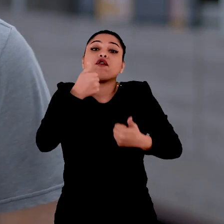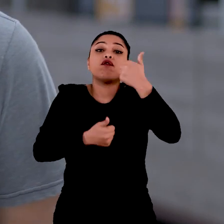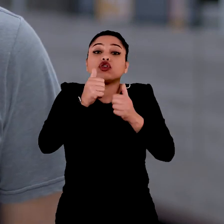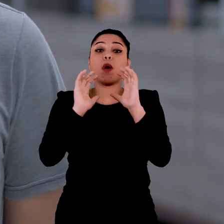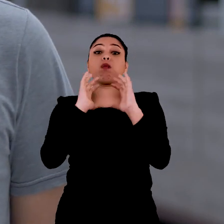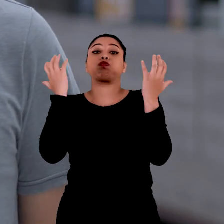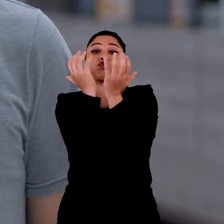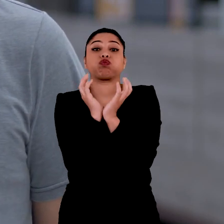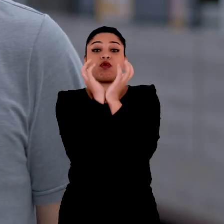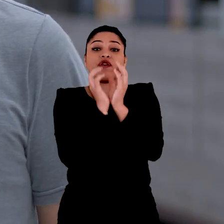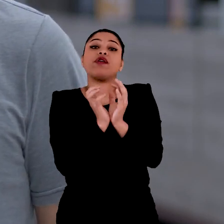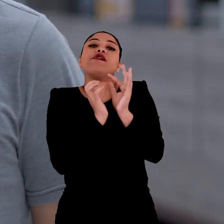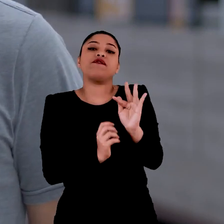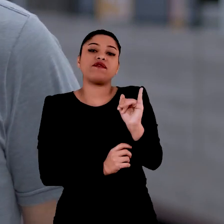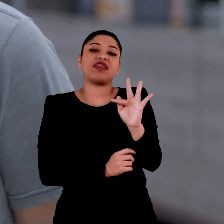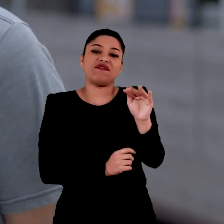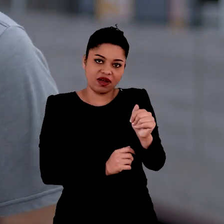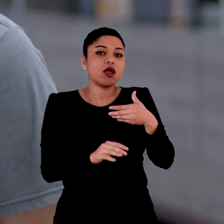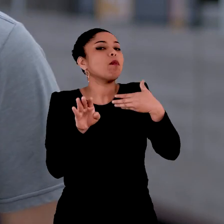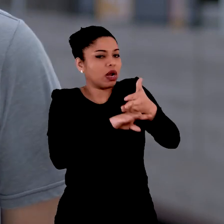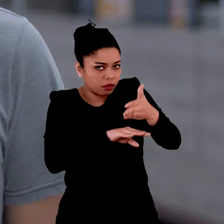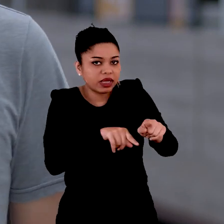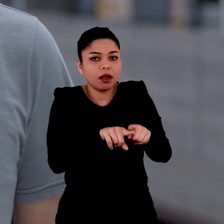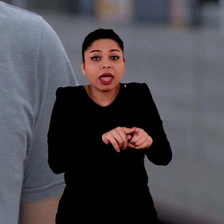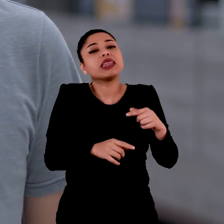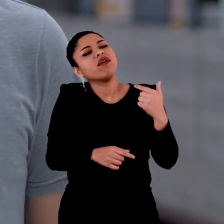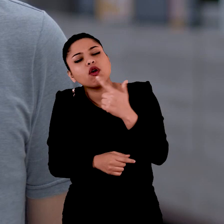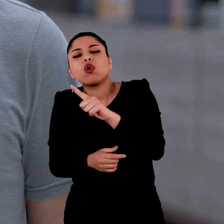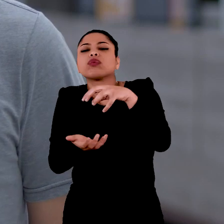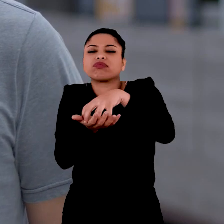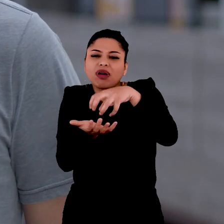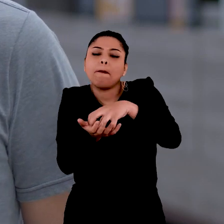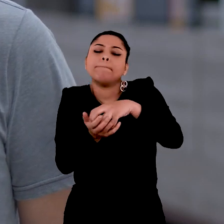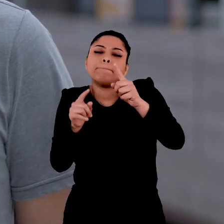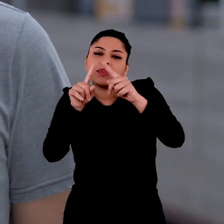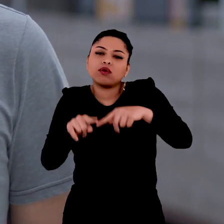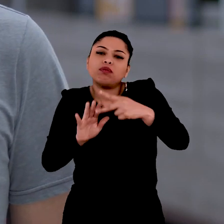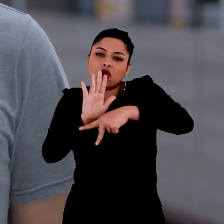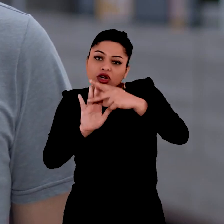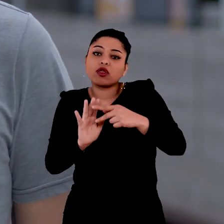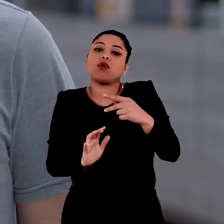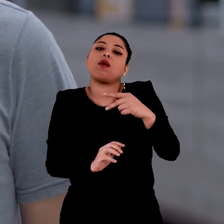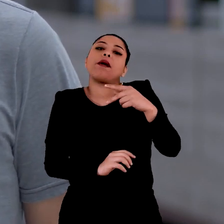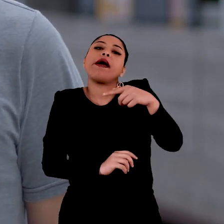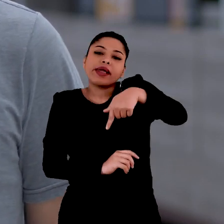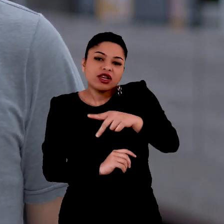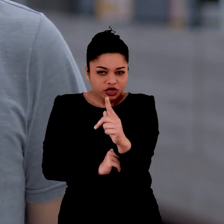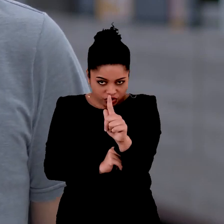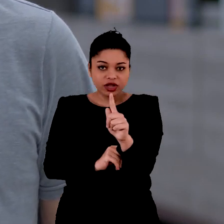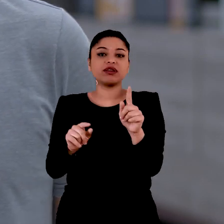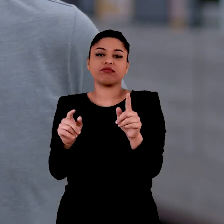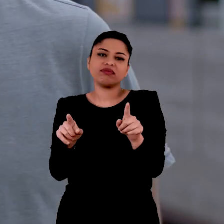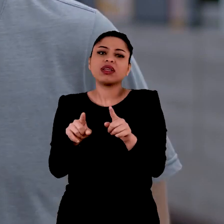transmissão também. E depois disso, projetos de arquiteturas diversos, né? Projetos em áreas preservadas, né? com cuidados